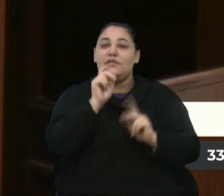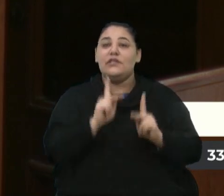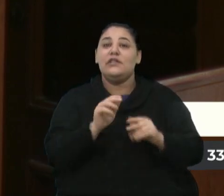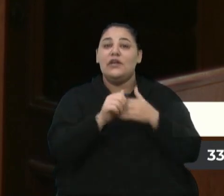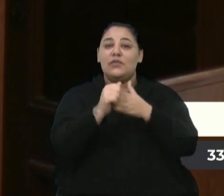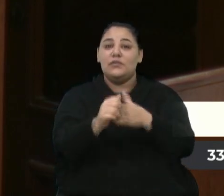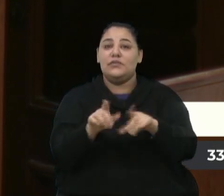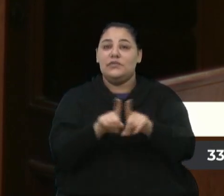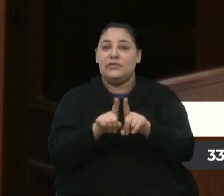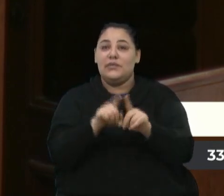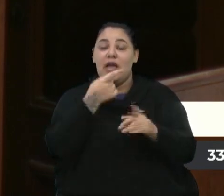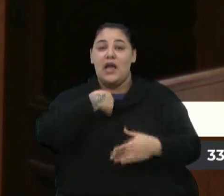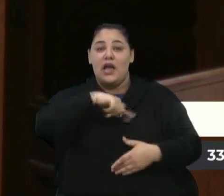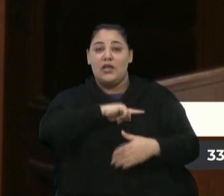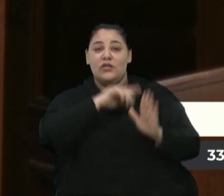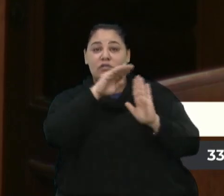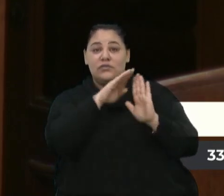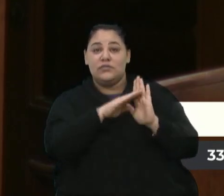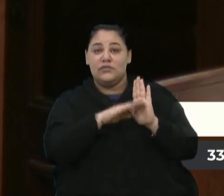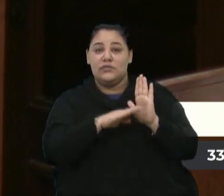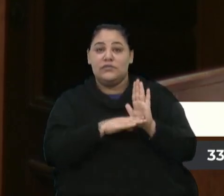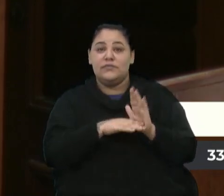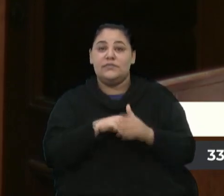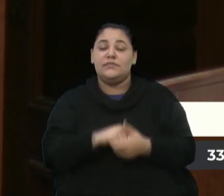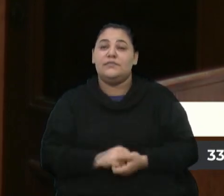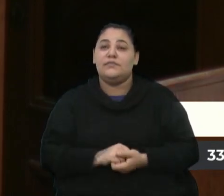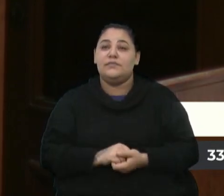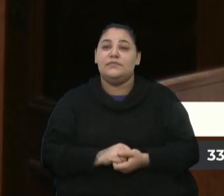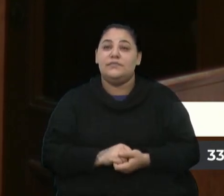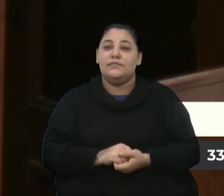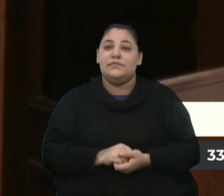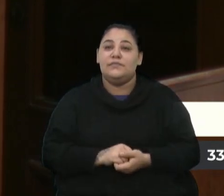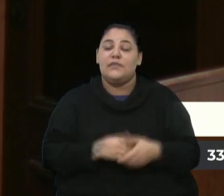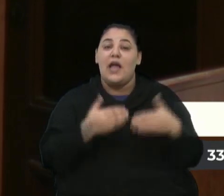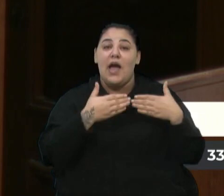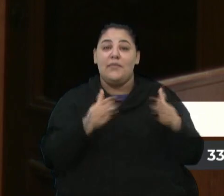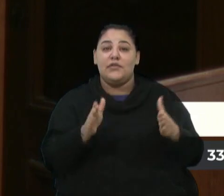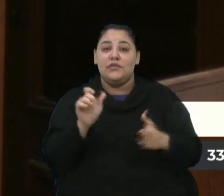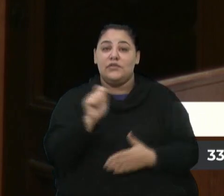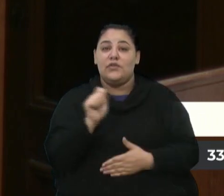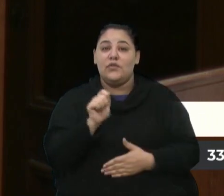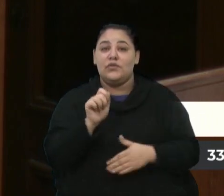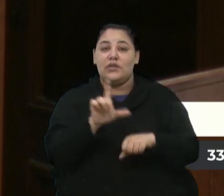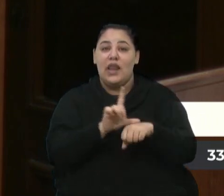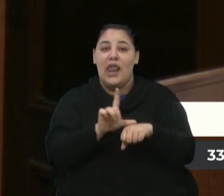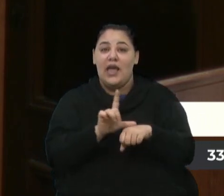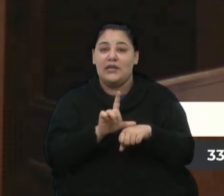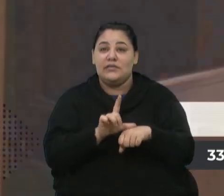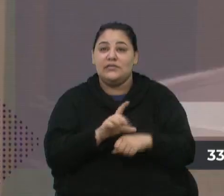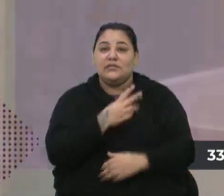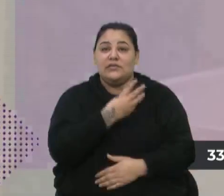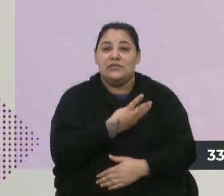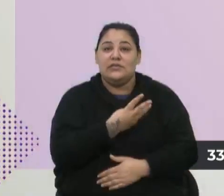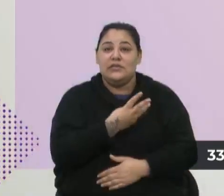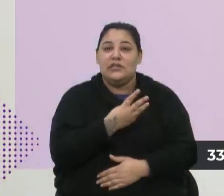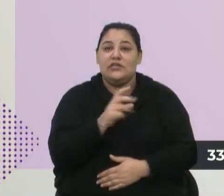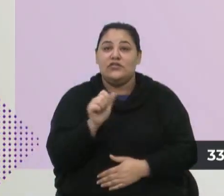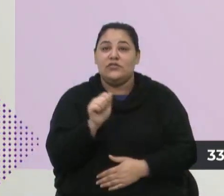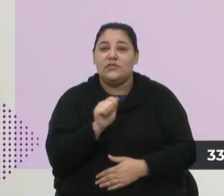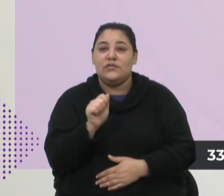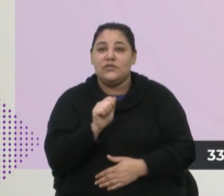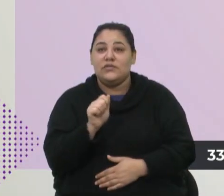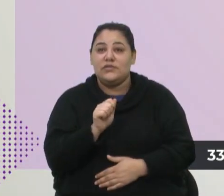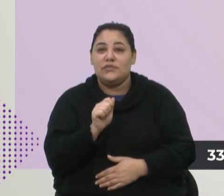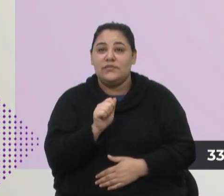acompanha, a nossa programação. Então, a abertura do Agosto Lilás vai se dar dia 3 de agosto,